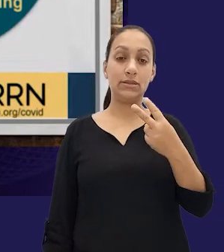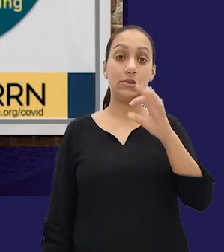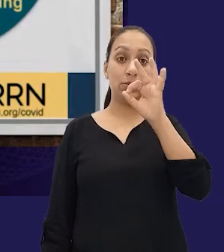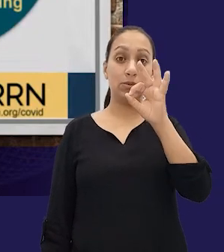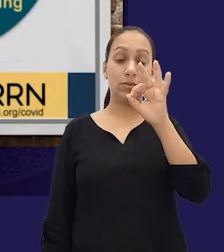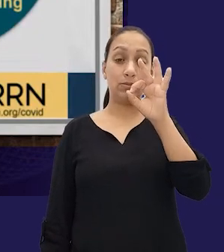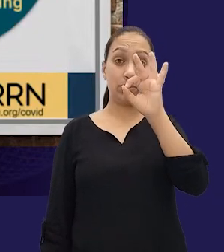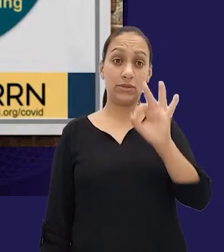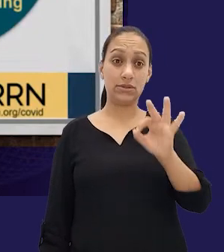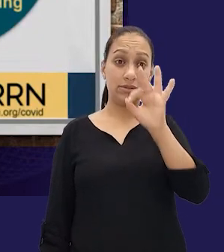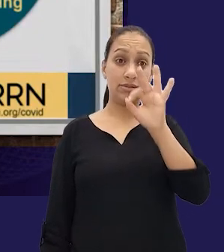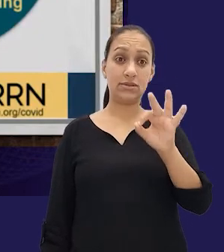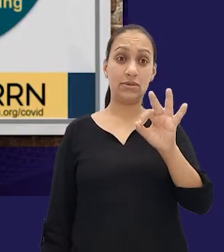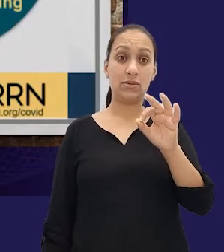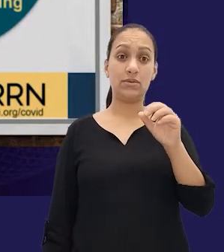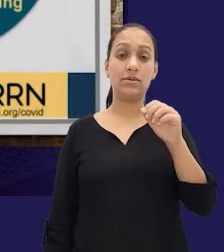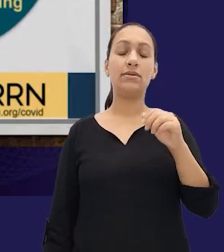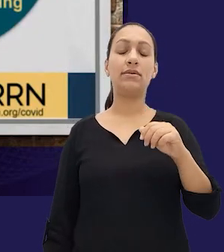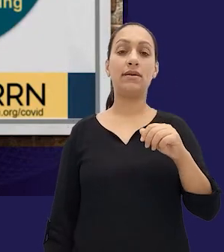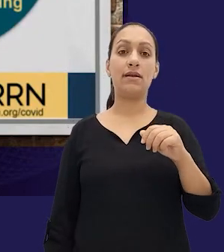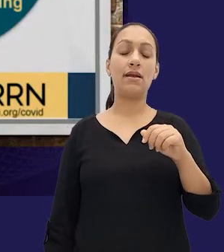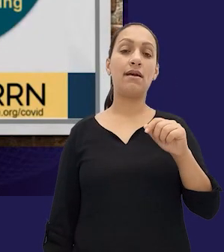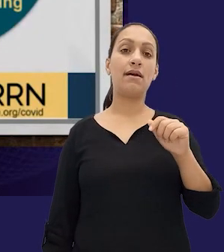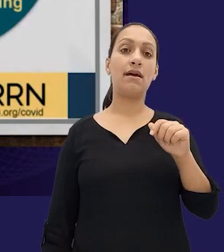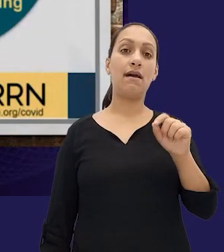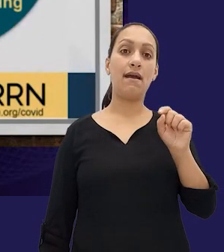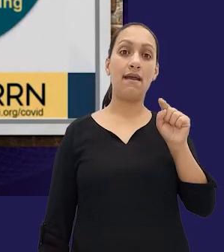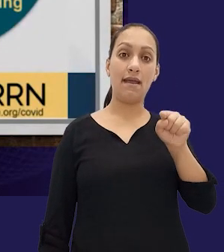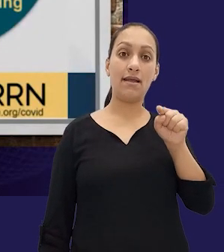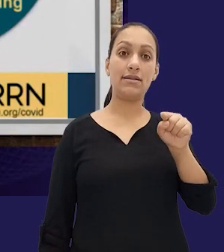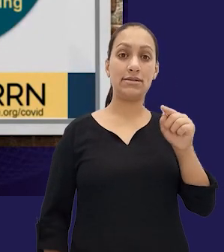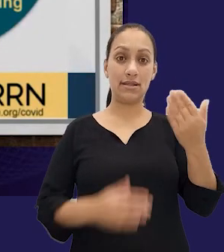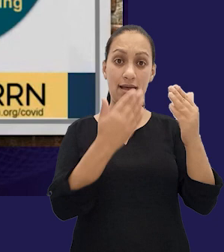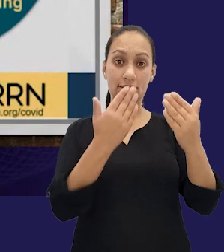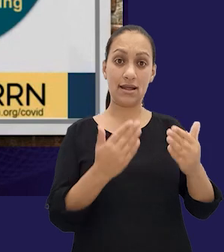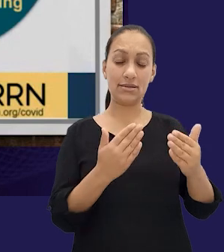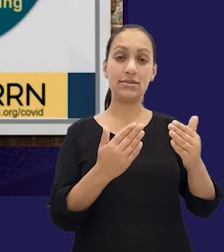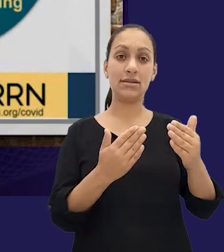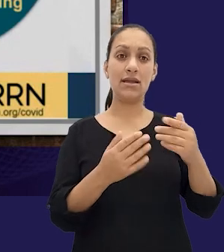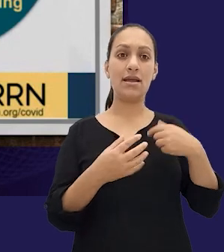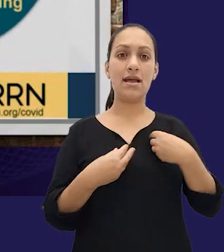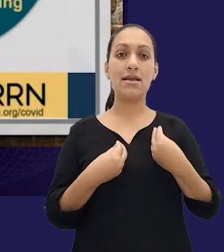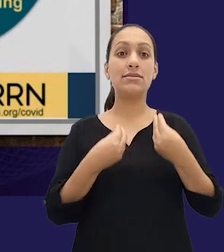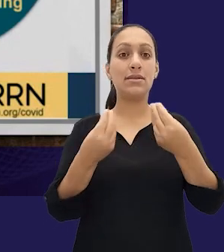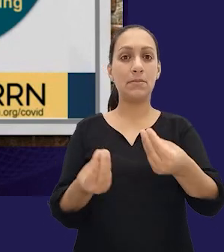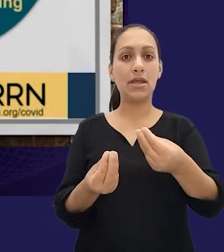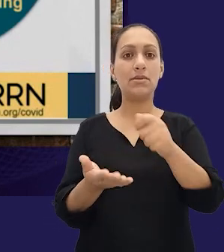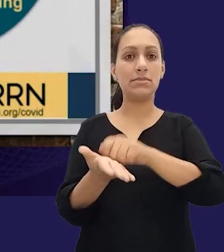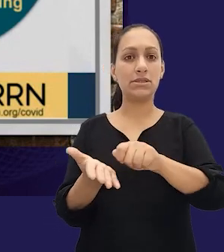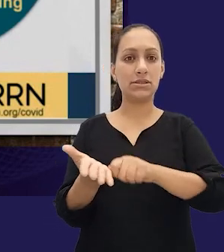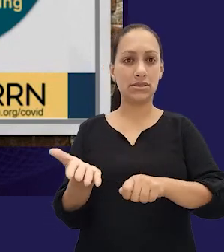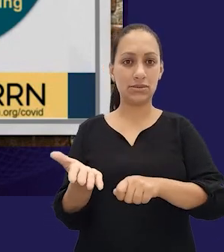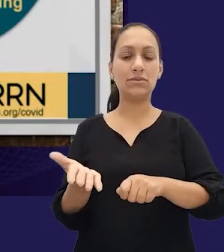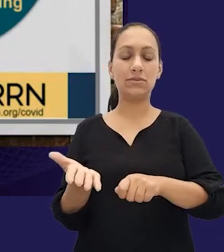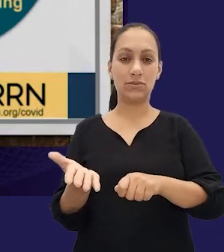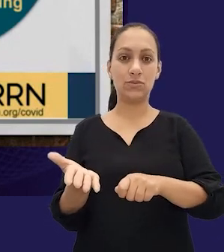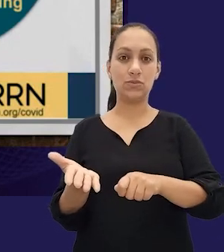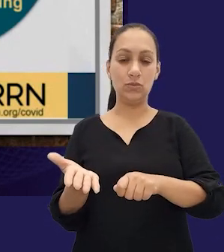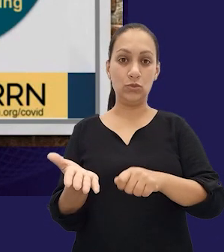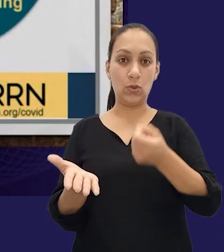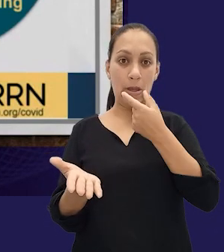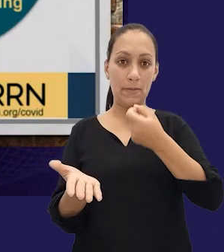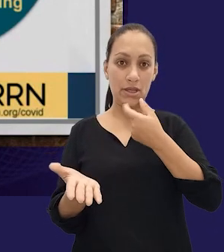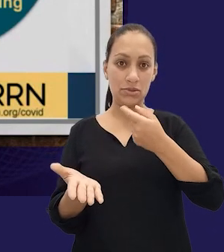72% dos pacientes nessa meta-análise receberam prescrição de antimicrobianos. Então, tem